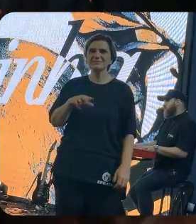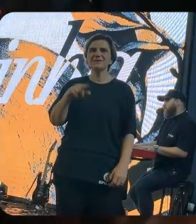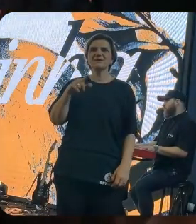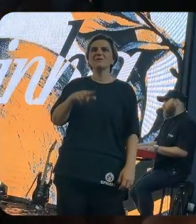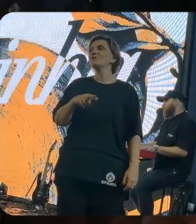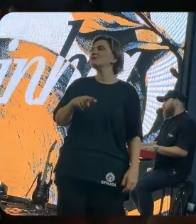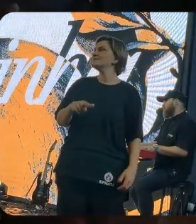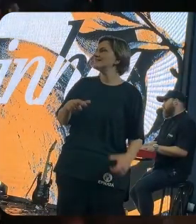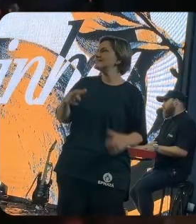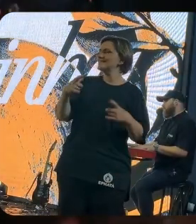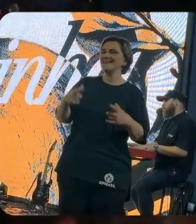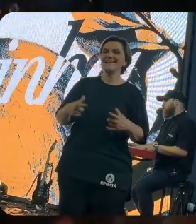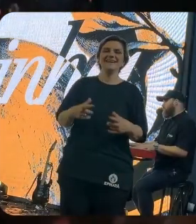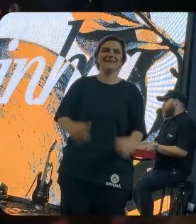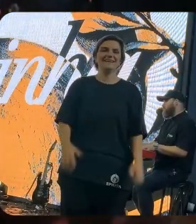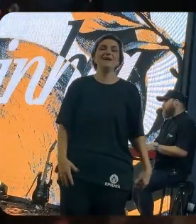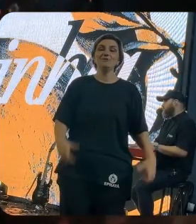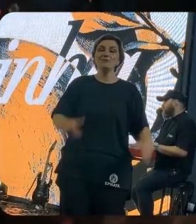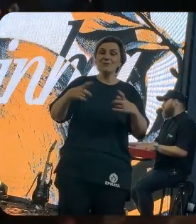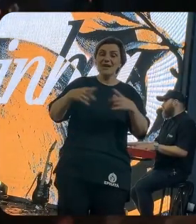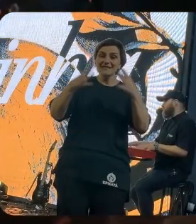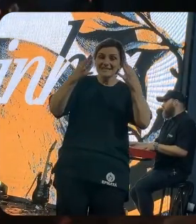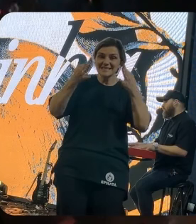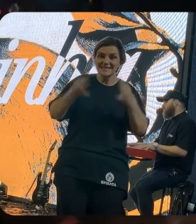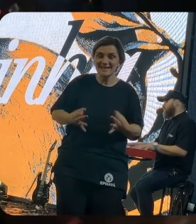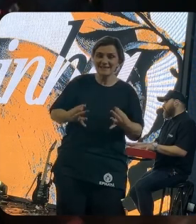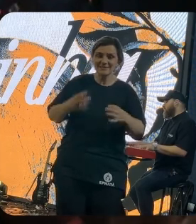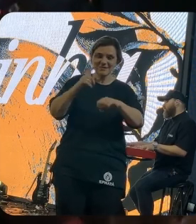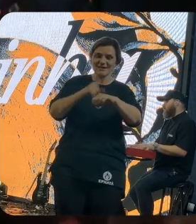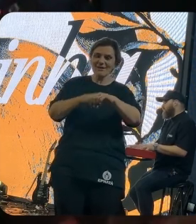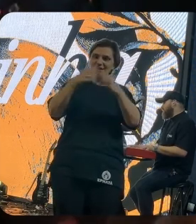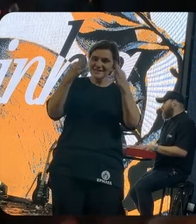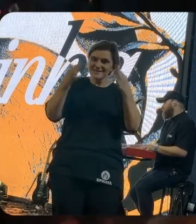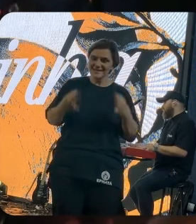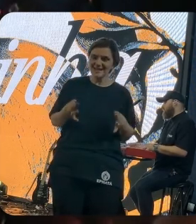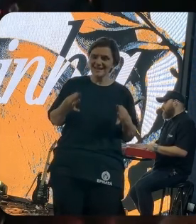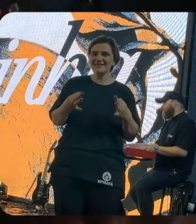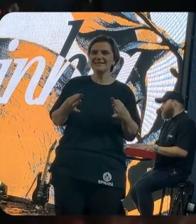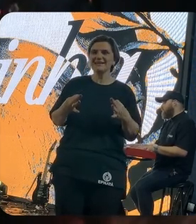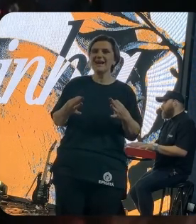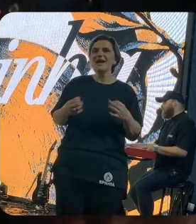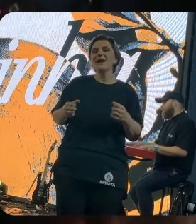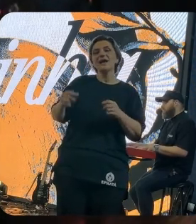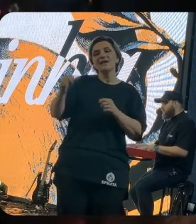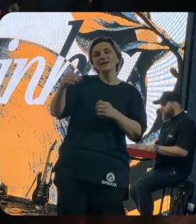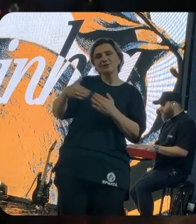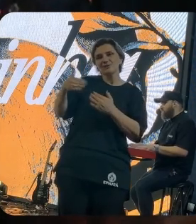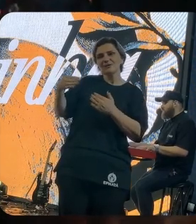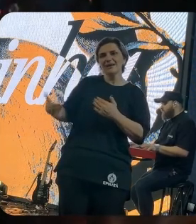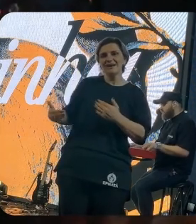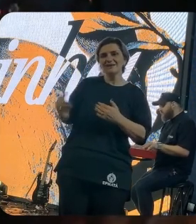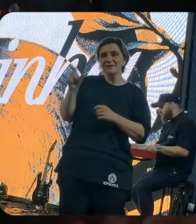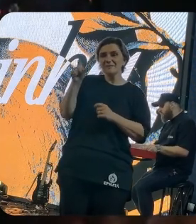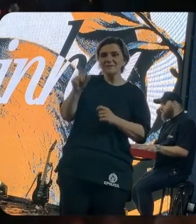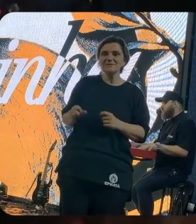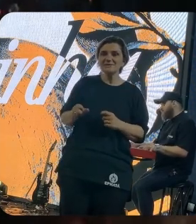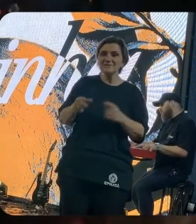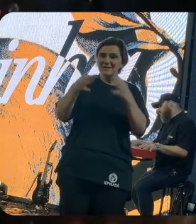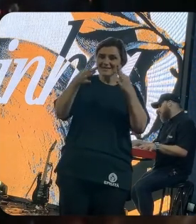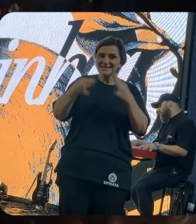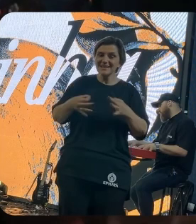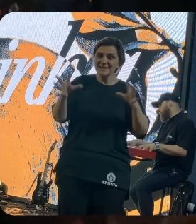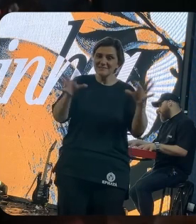você está no lugar certo, na hora certa e do lado da pessoa certa. Fala para